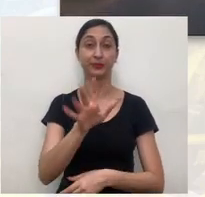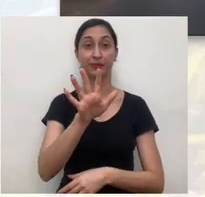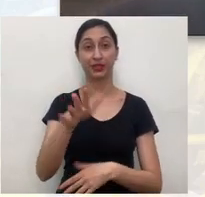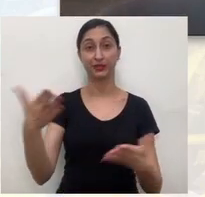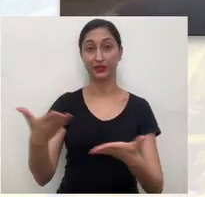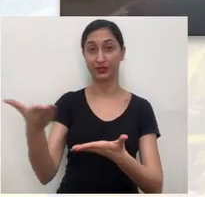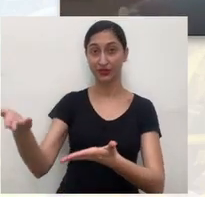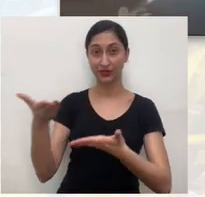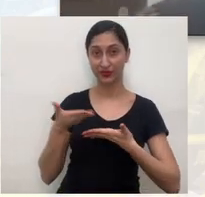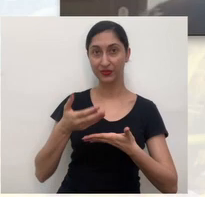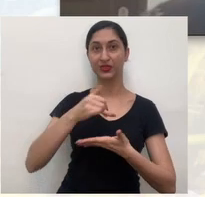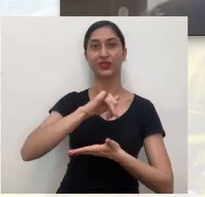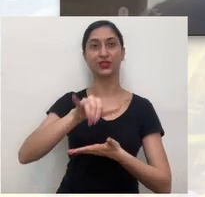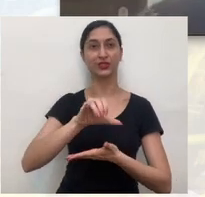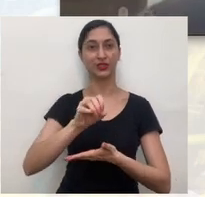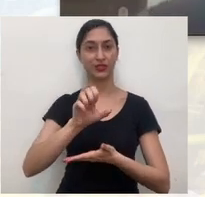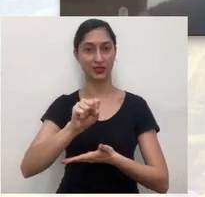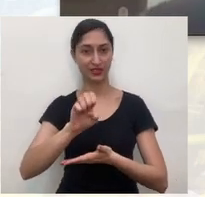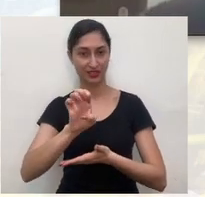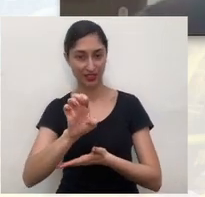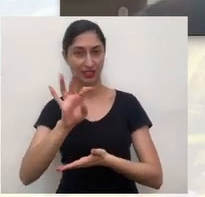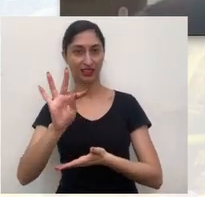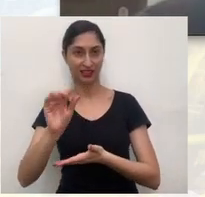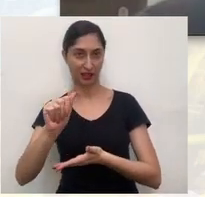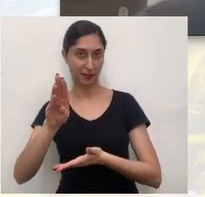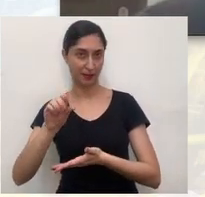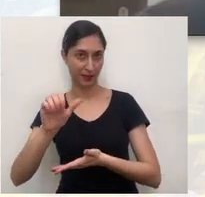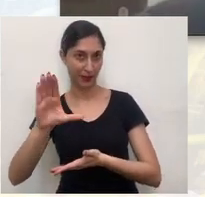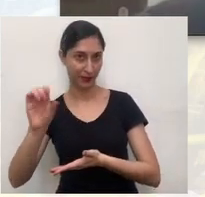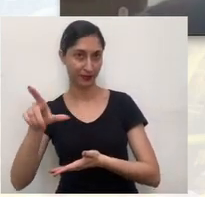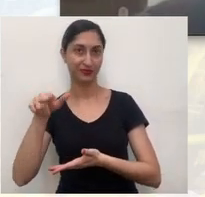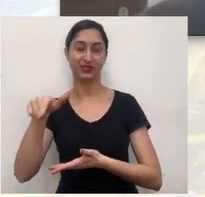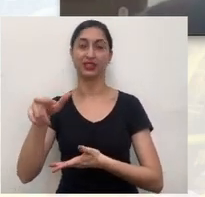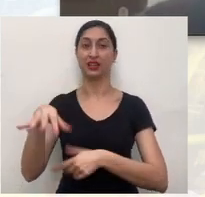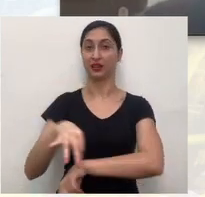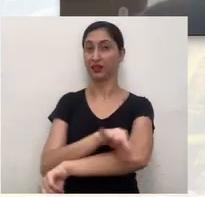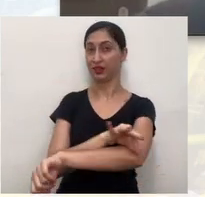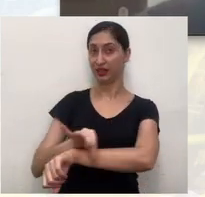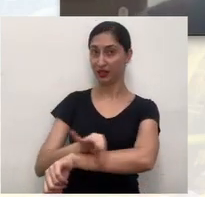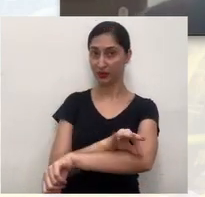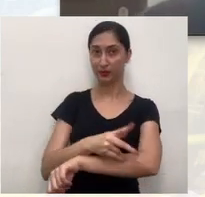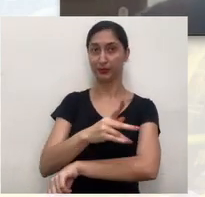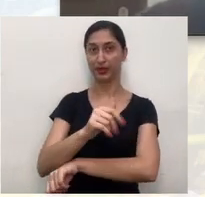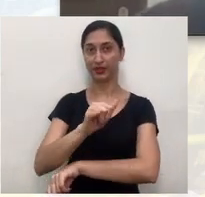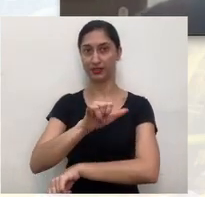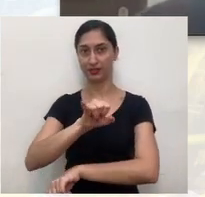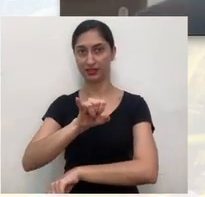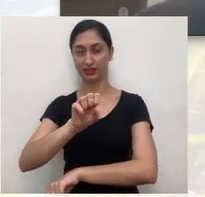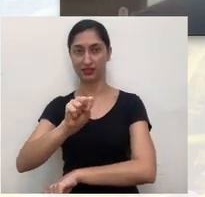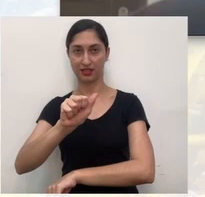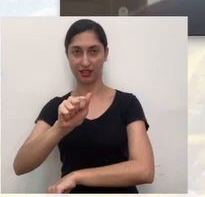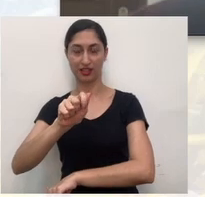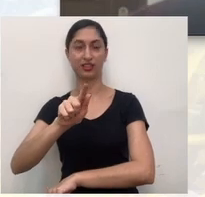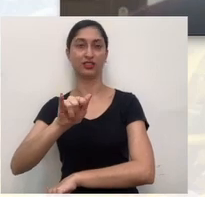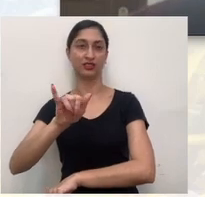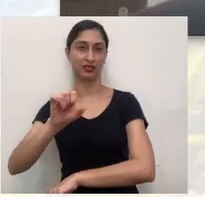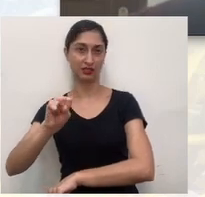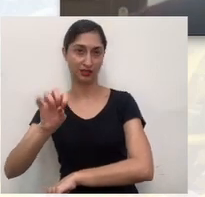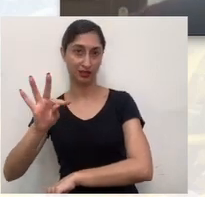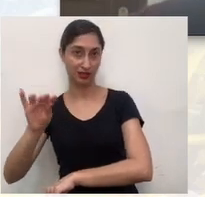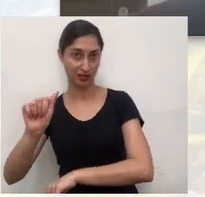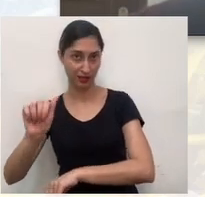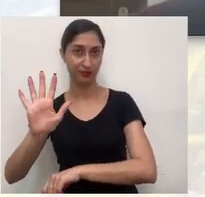José Tabacou, arquiteto paisagista, e o José, além de um trabalho extenso com o paisagismo e também na